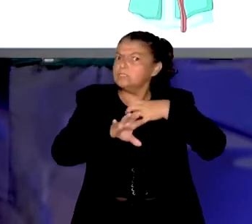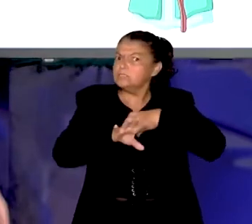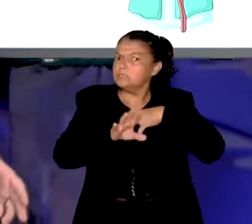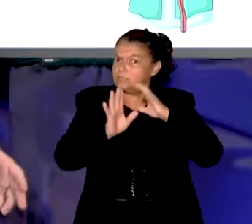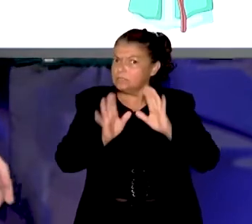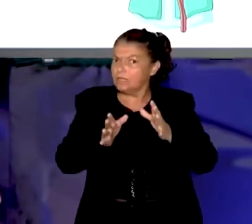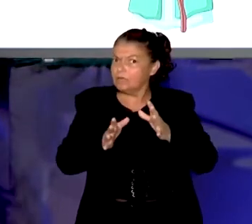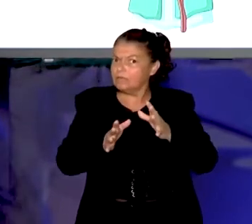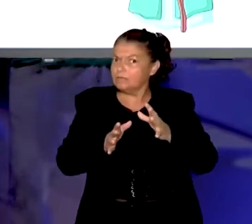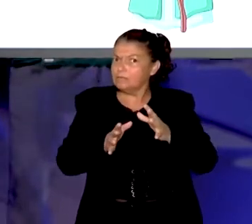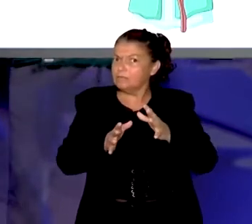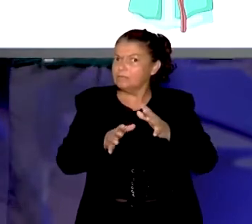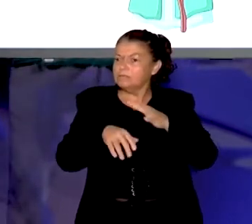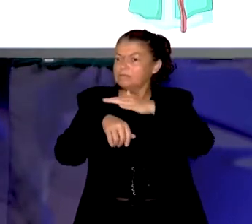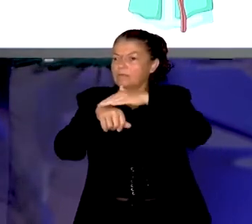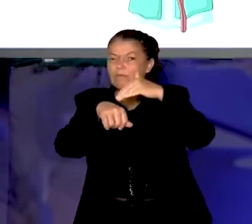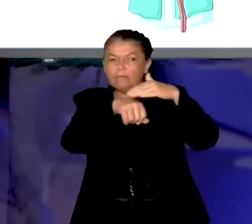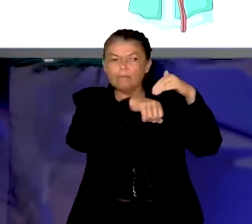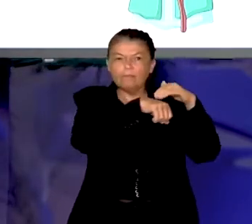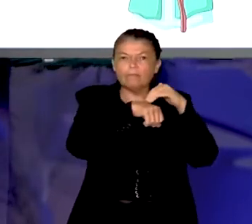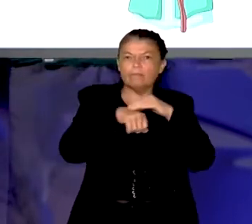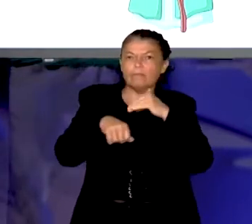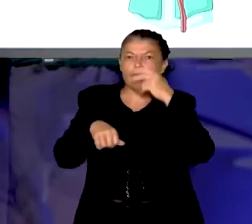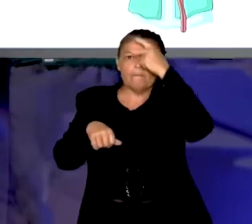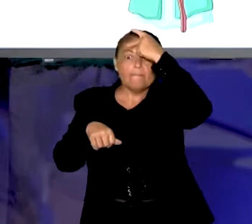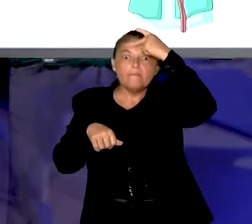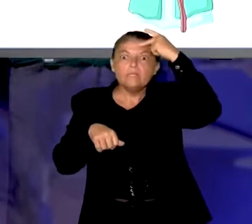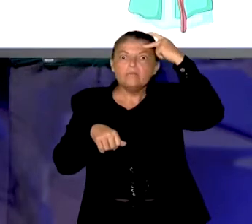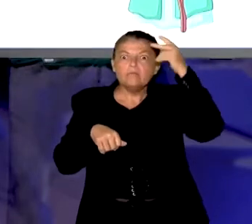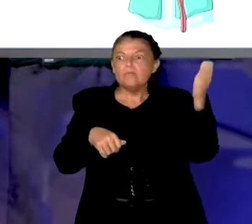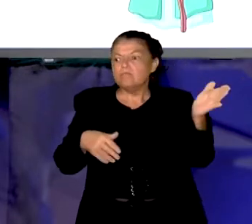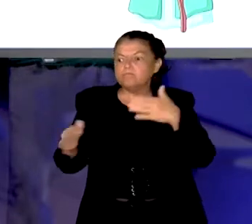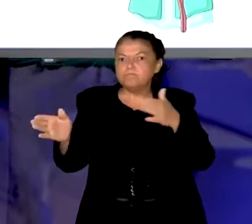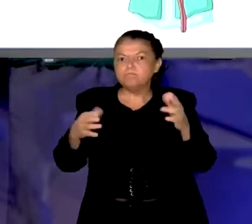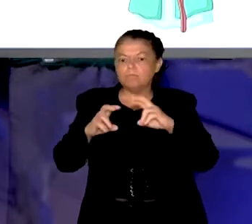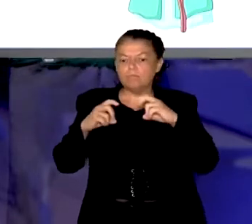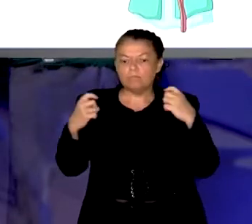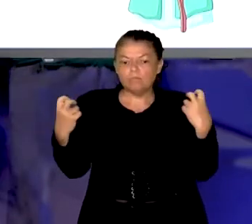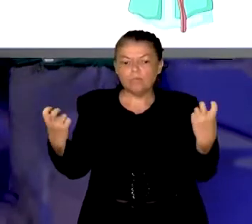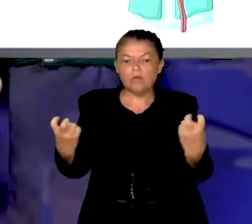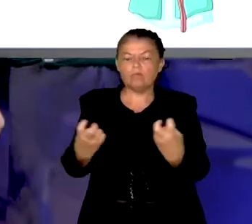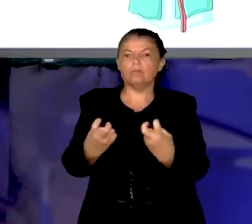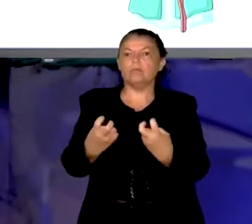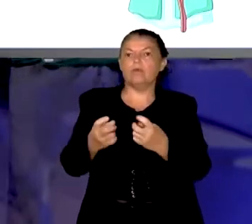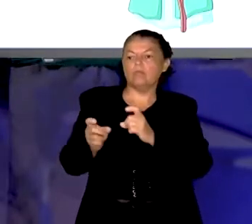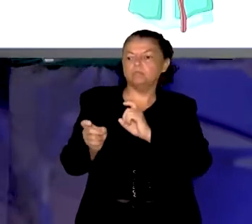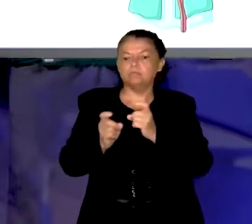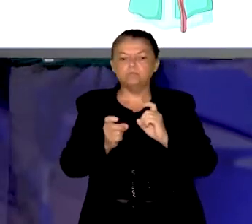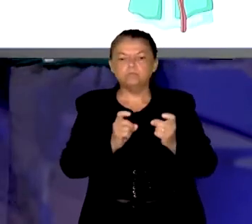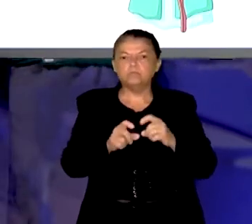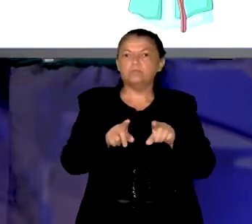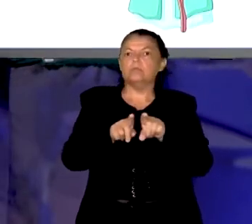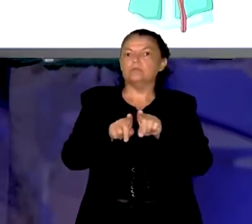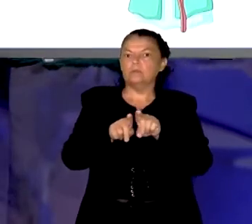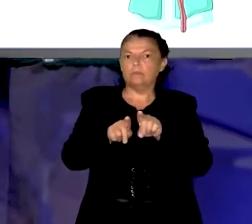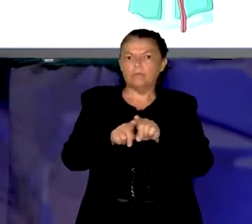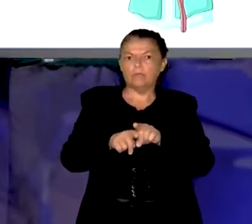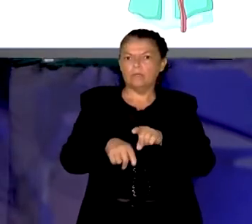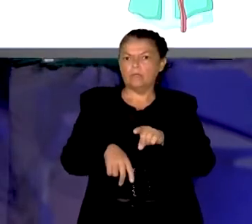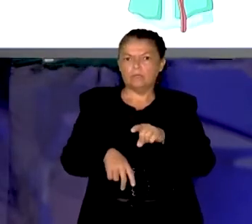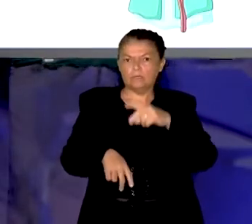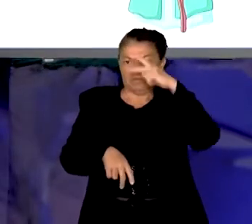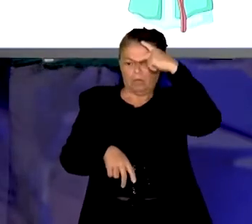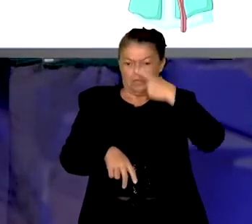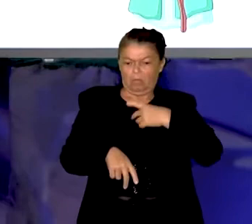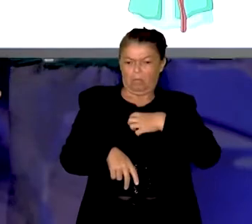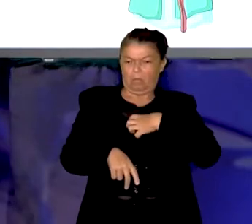de reunir pessoas ao seu redor e pensar não só em você, mas pensar nas outras pessoas também, não